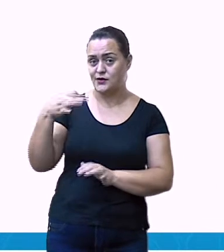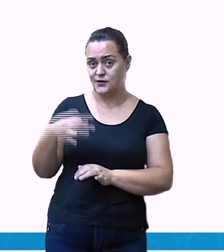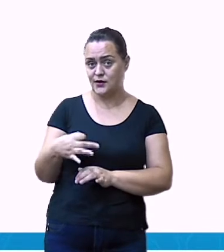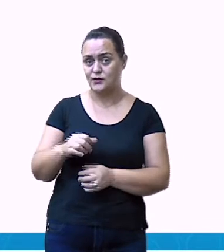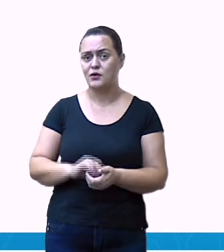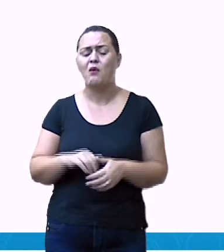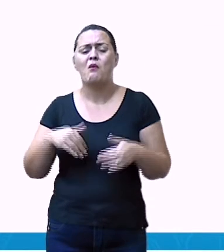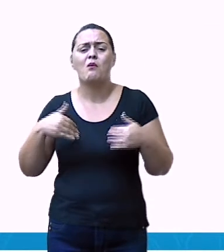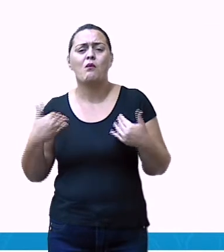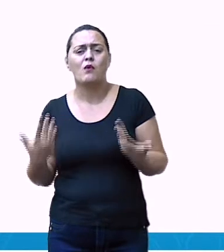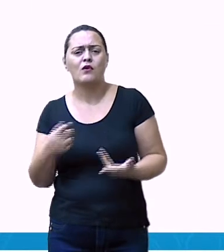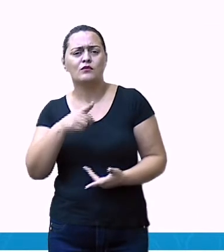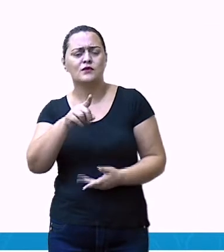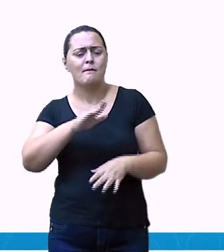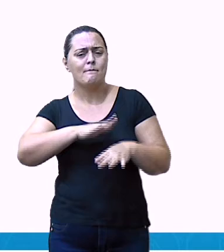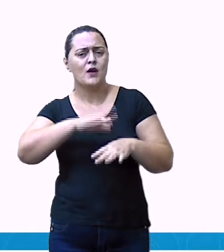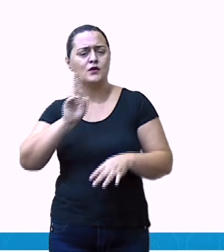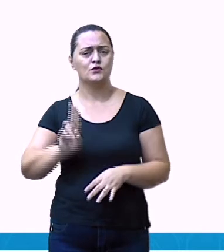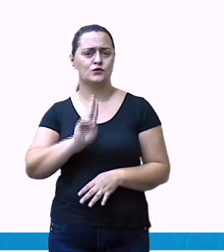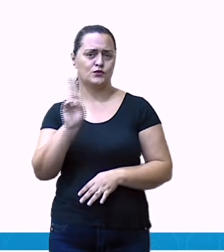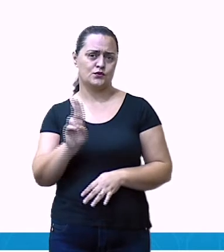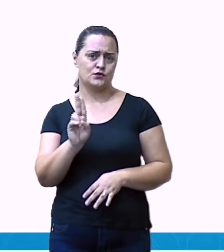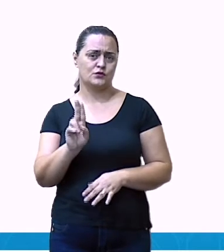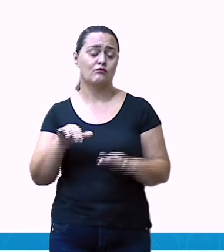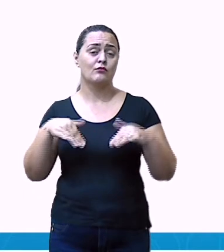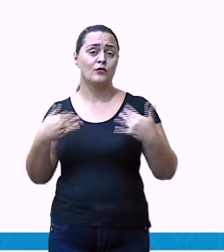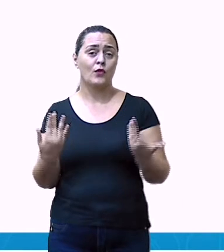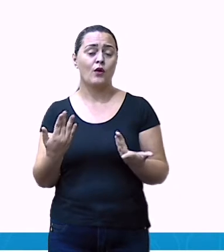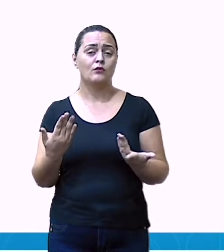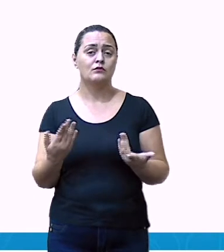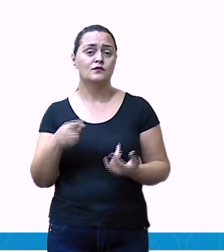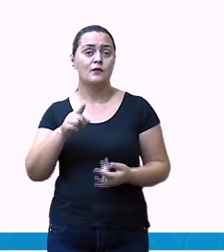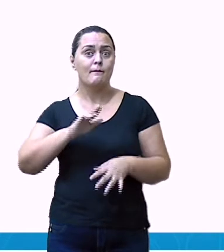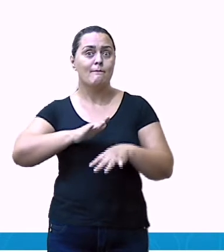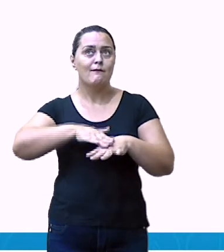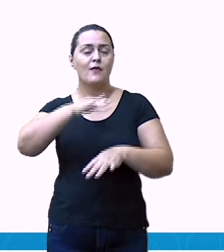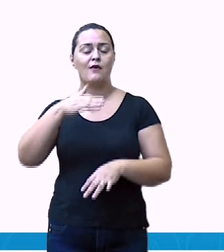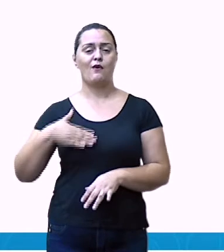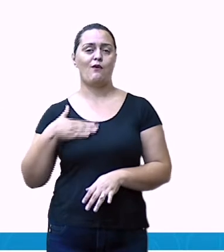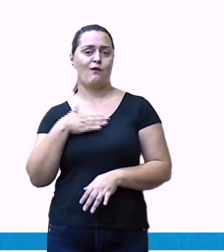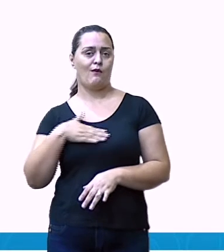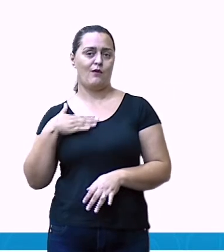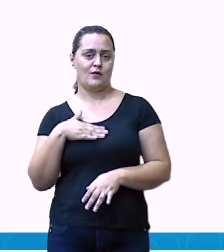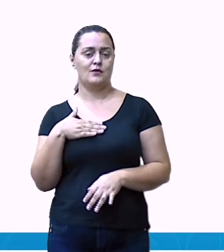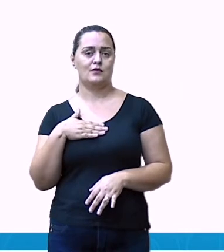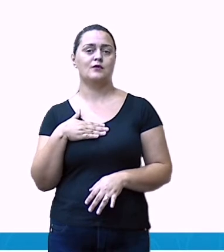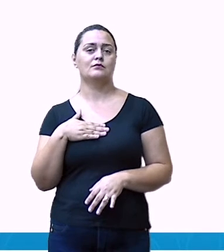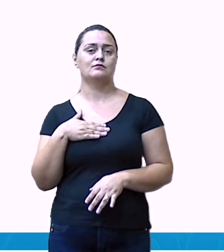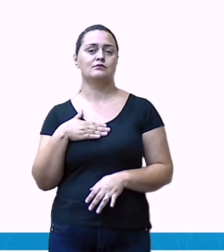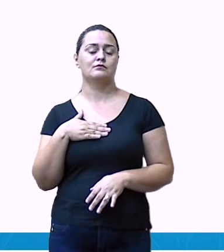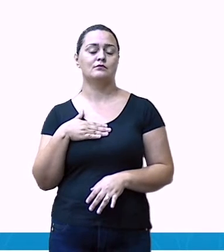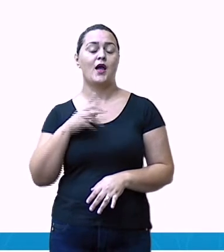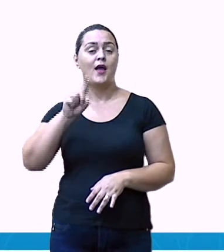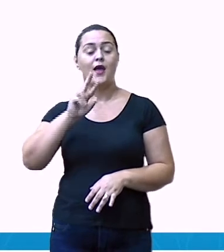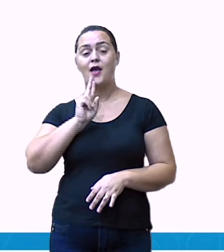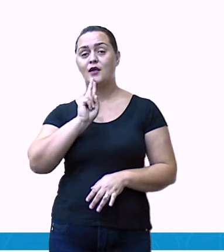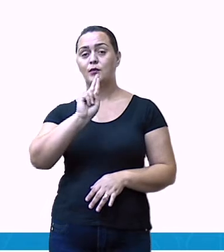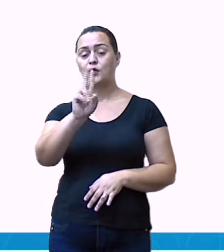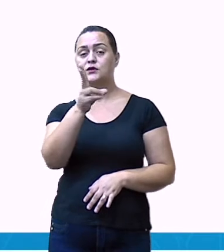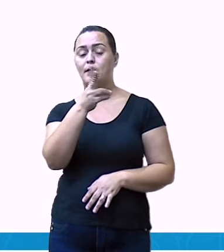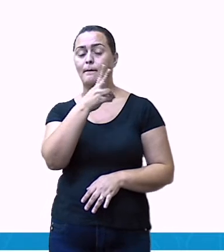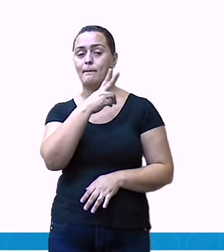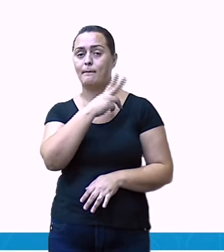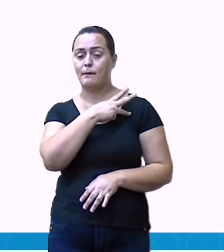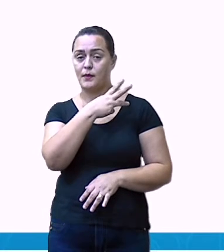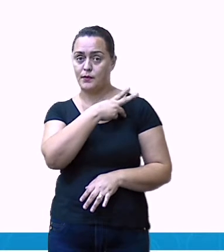mais gosta? Essa é uma pergunta que você vai responder pessoalmente, pois aqui nós estamos falando de um gosto,